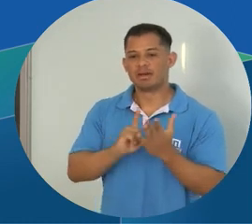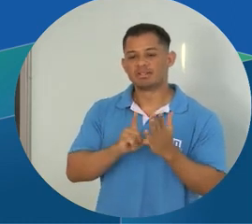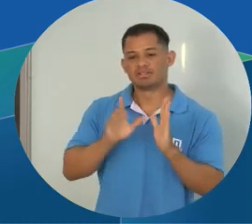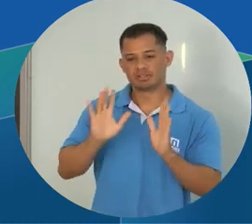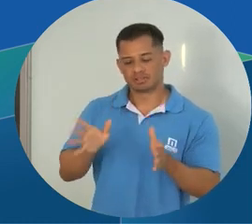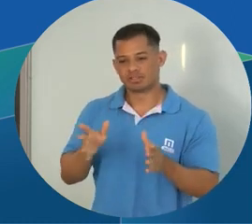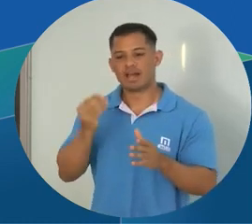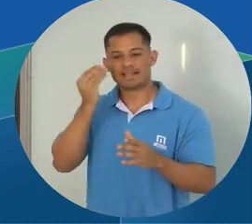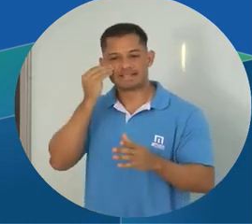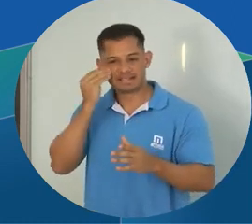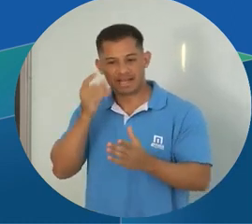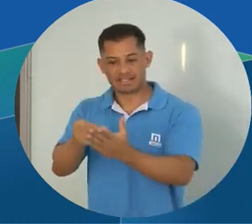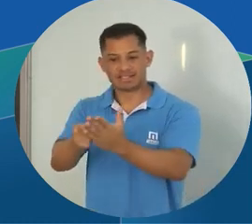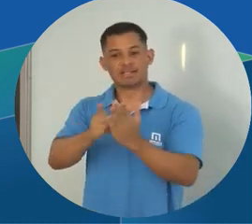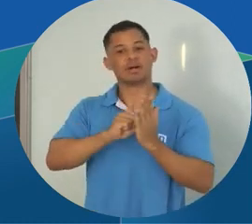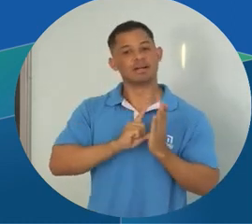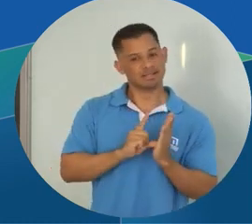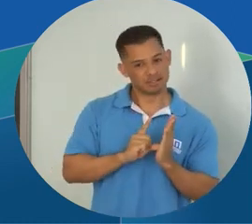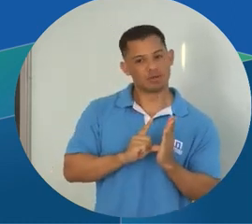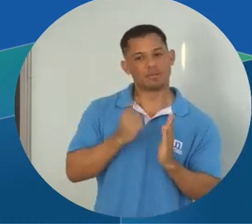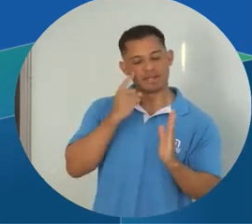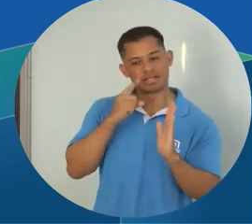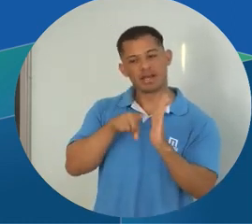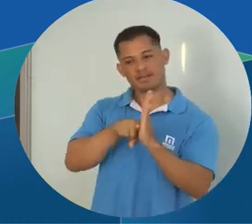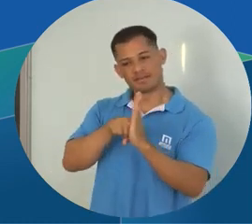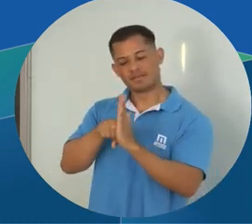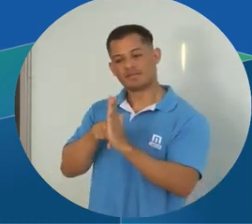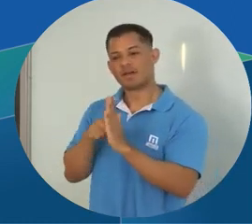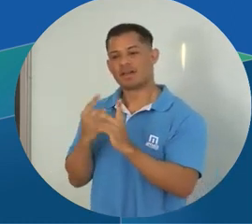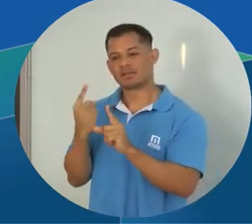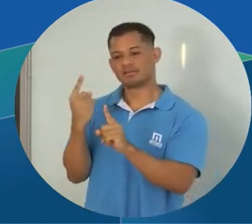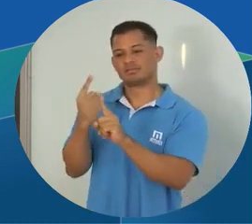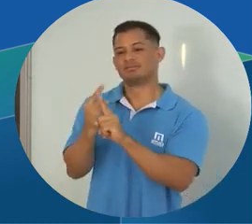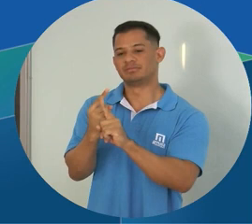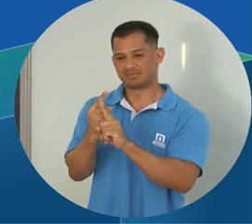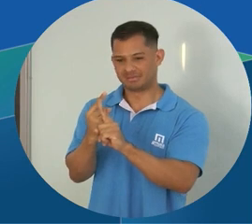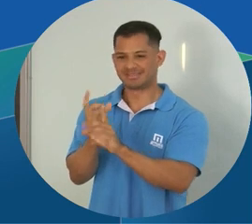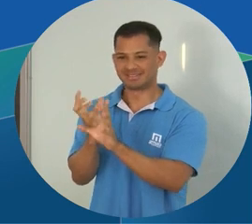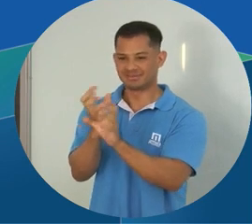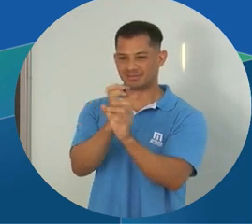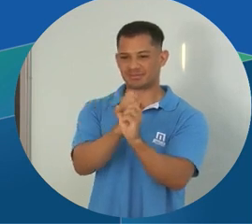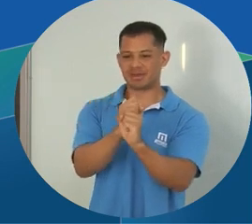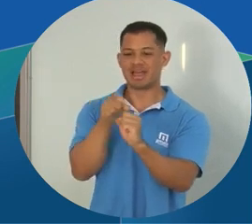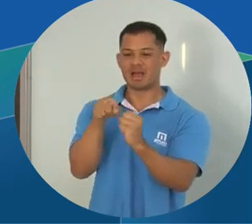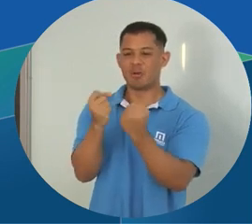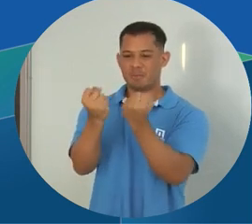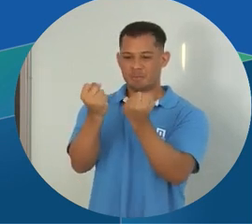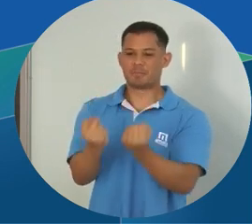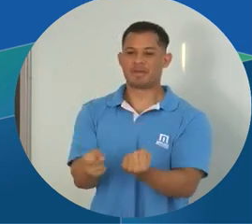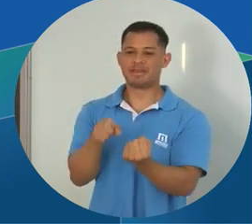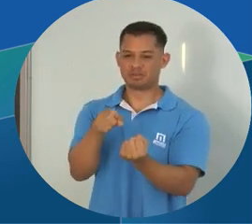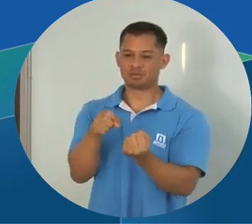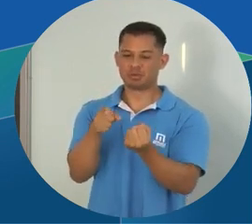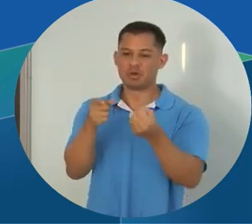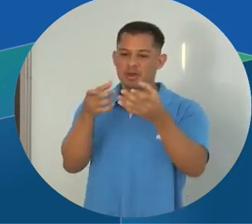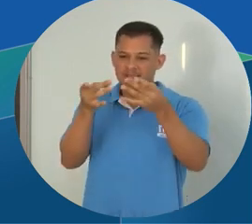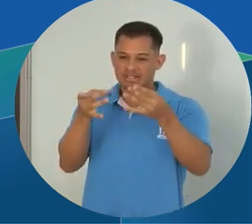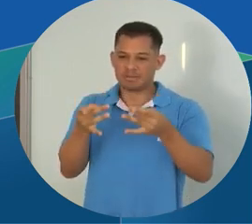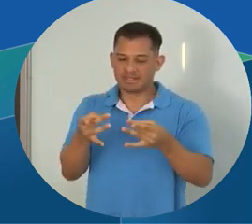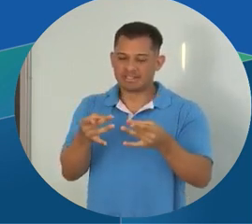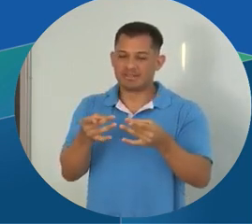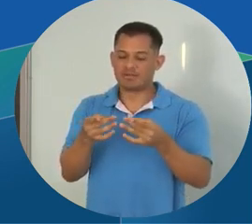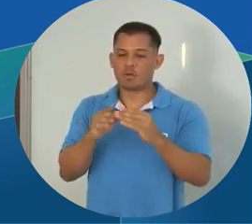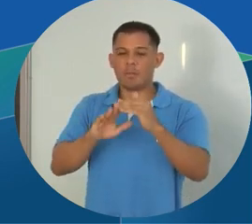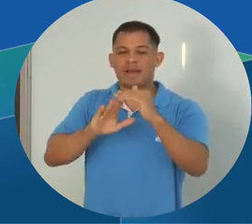traços anteriormente, e, claro, a concepção já foi considerando esse peso específico mais